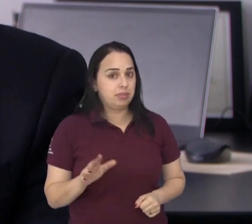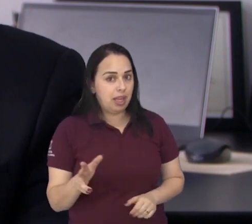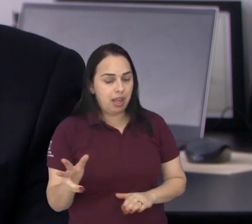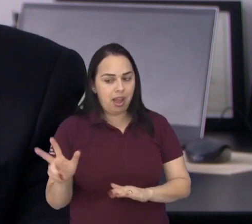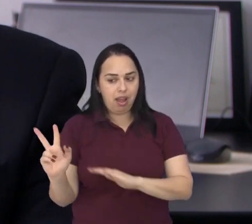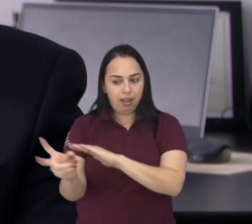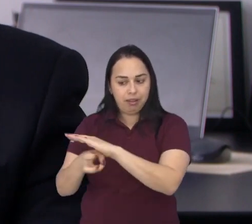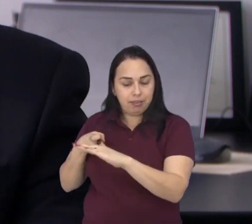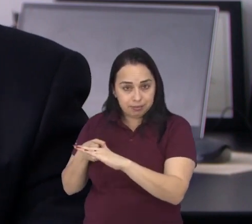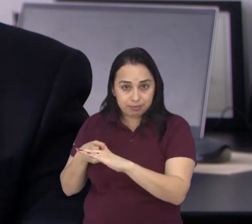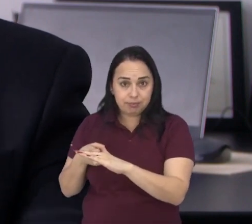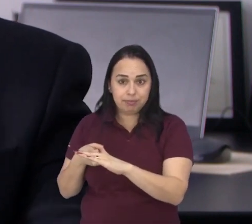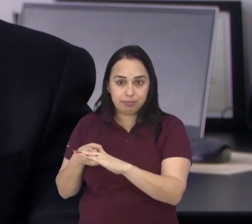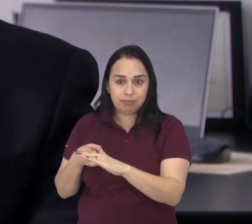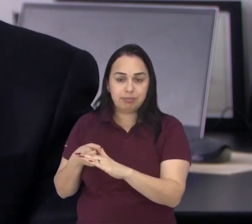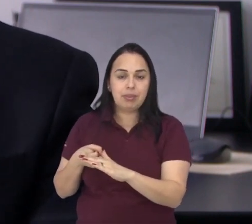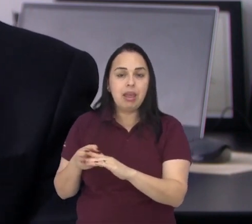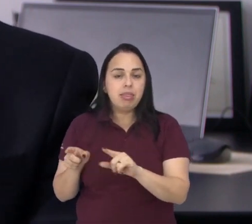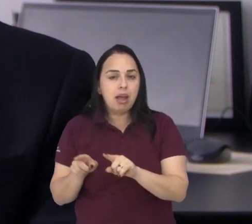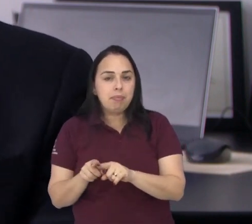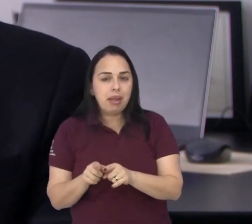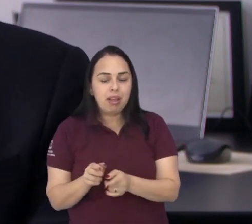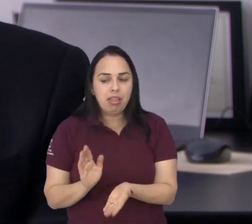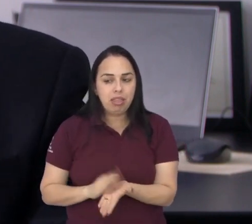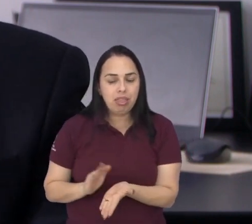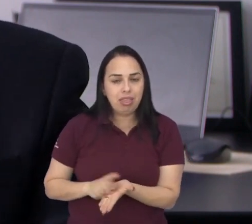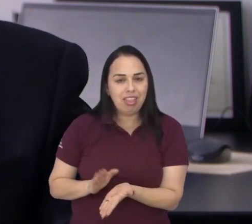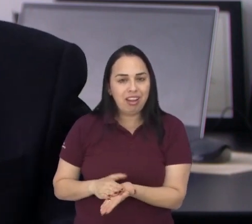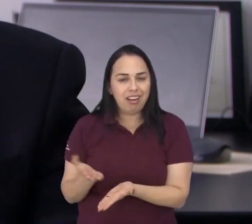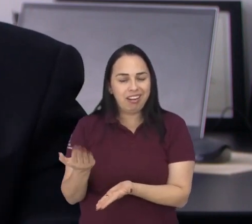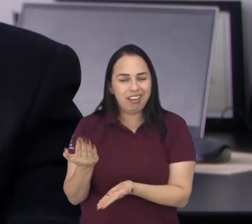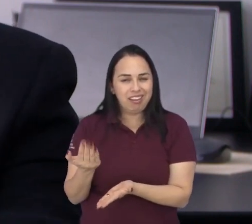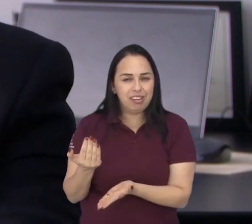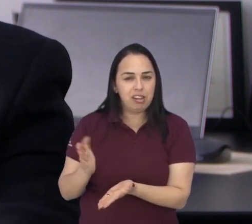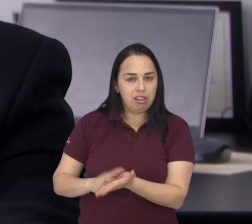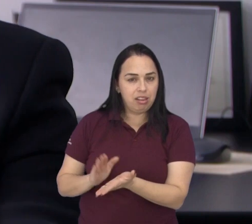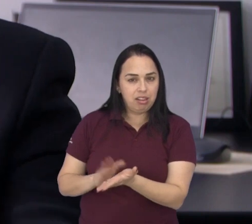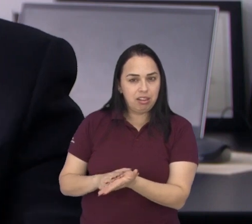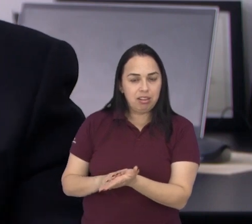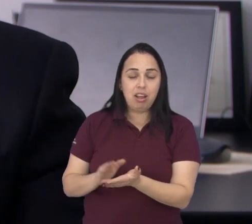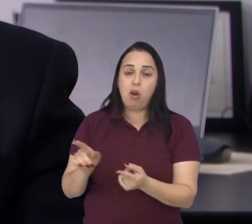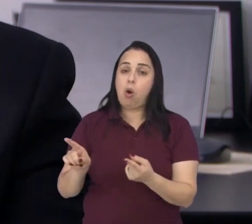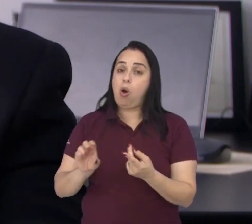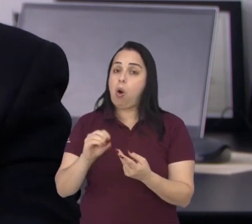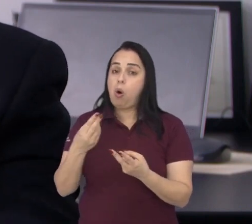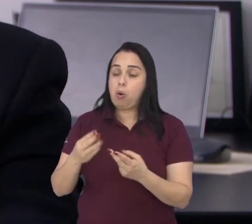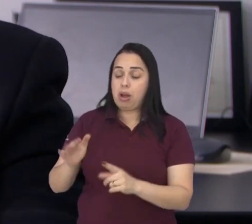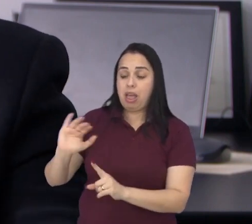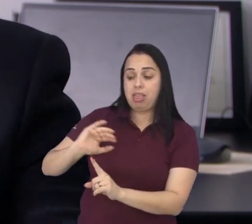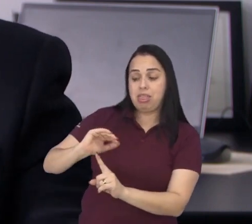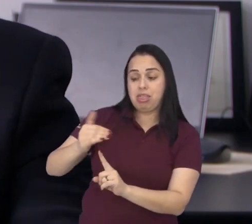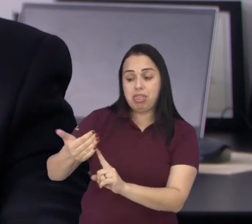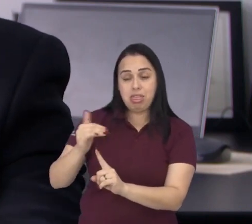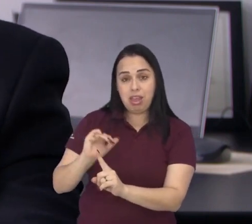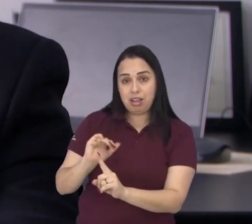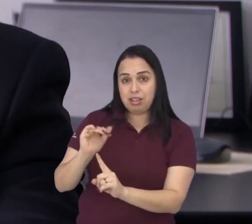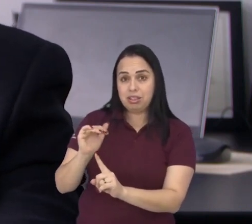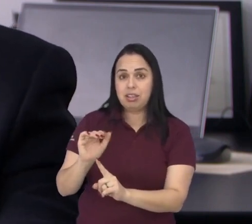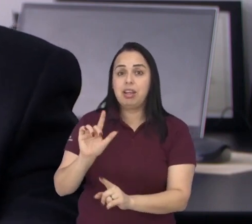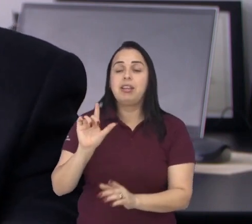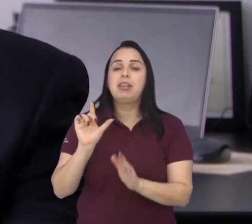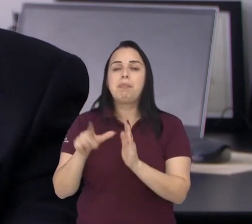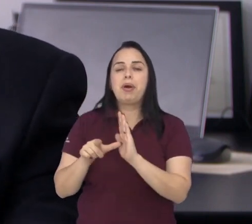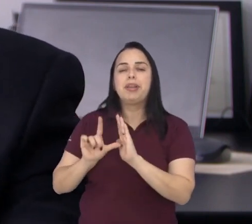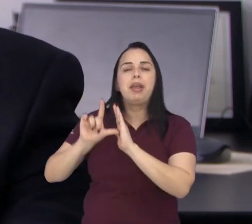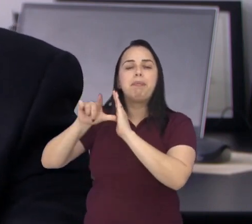a extorsão também, quando a pessoa aborda, envolve ou alicia essa criança e após